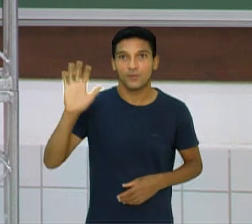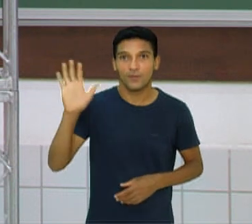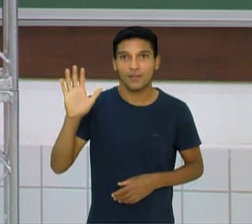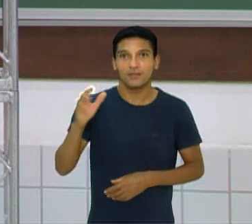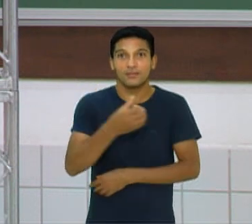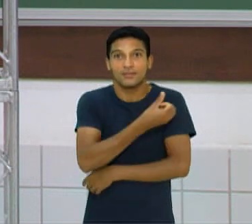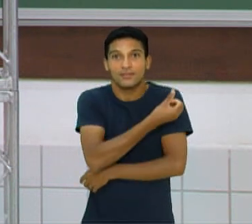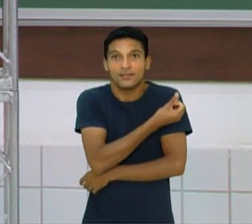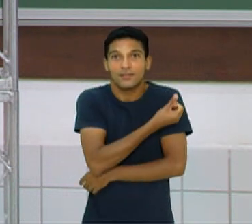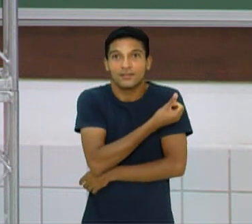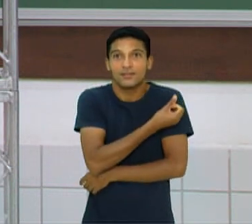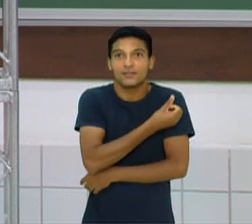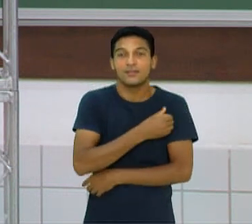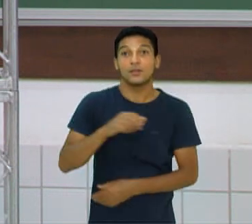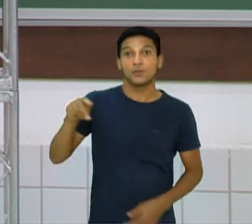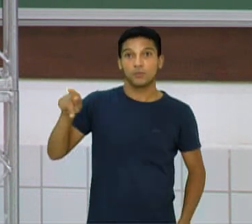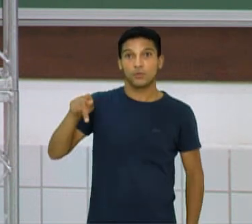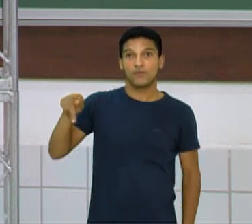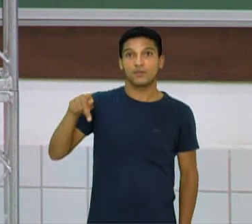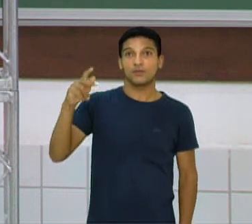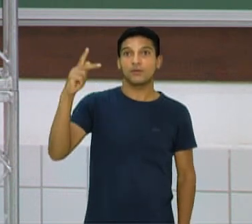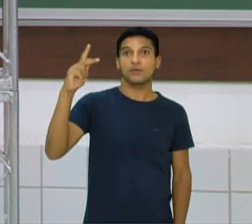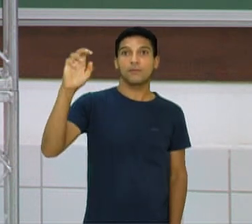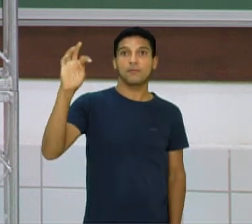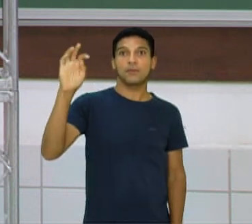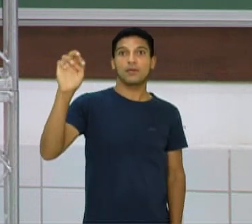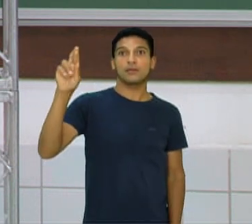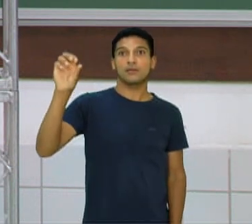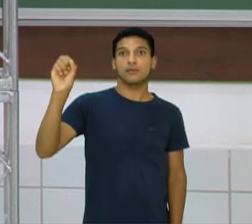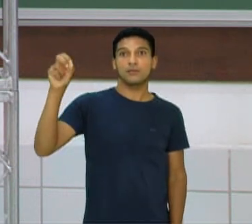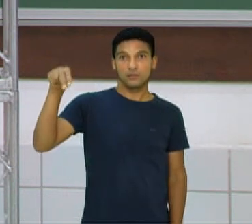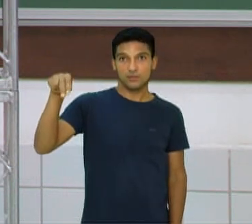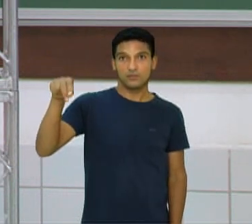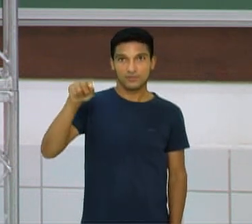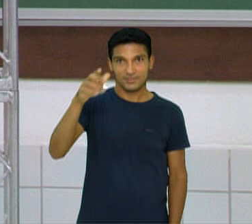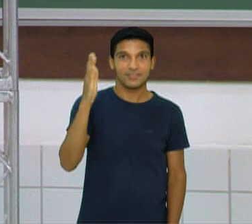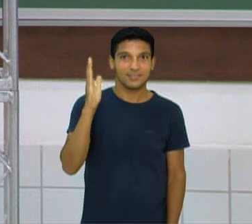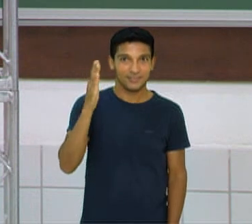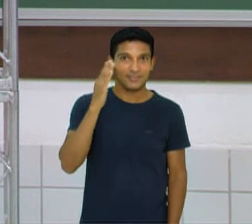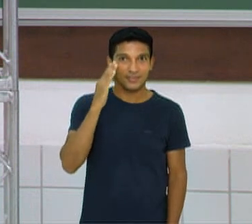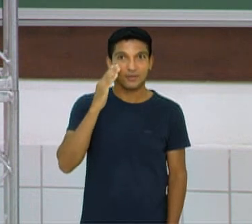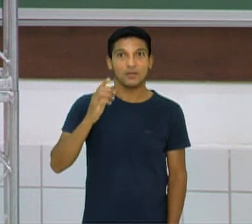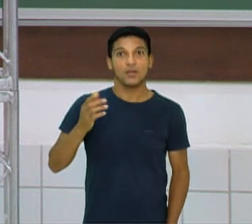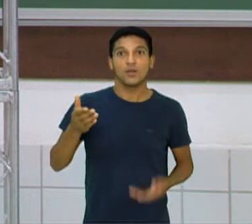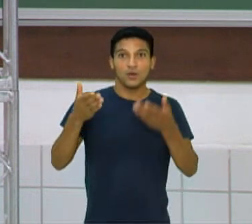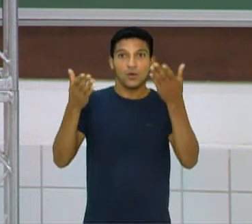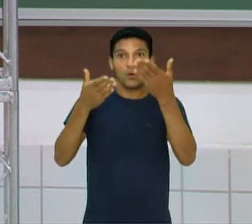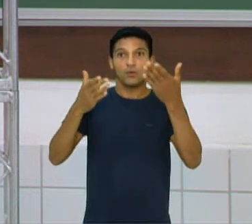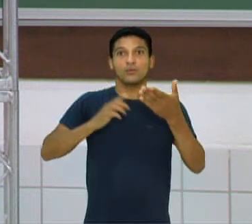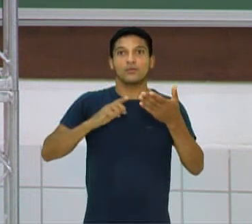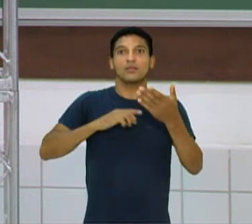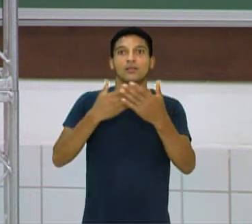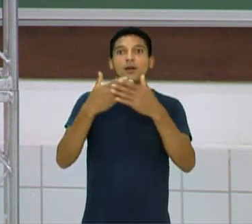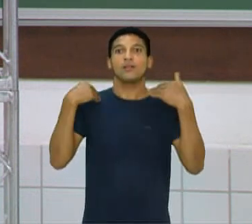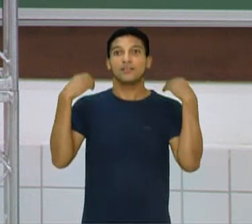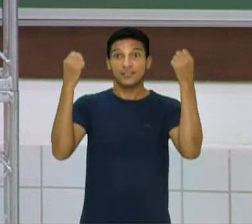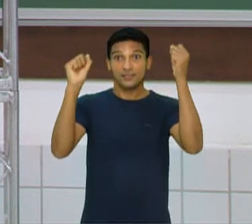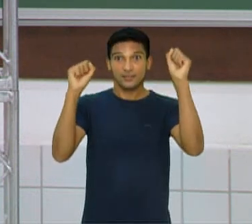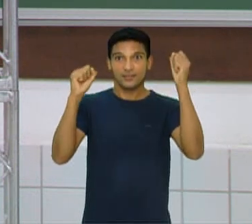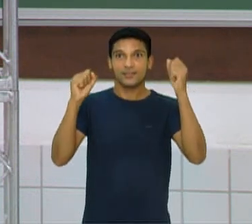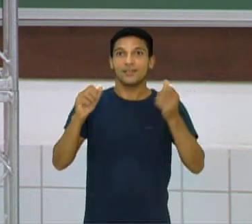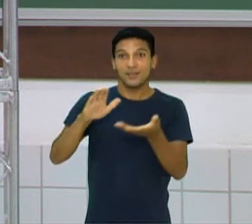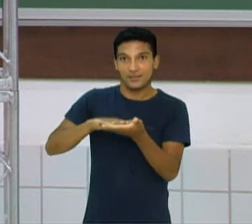Olá pessoal do sexto ano, eu sou o professor Peterson e como vocês já sabem, hoje nós temos aula de Educação Física.